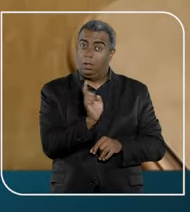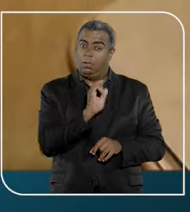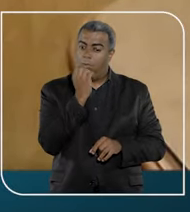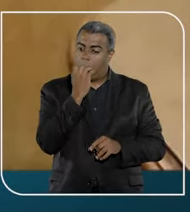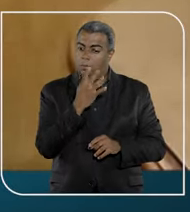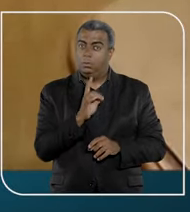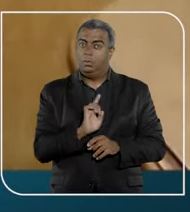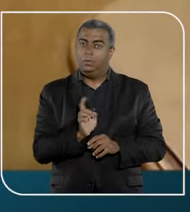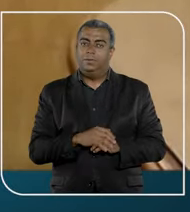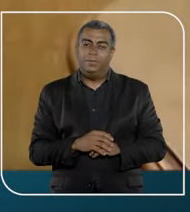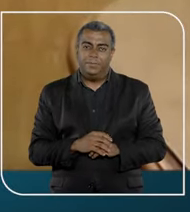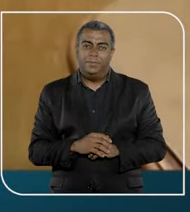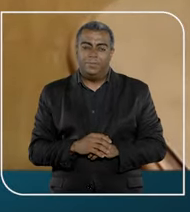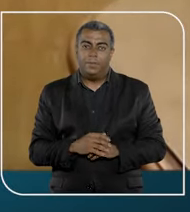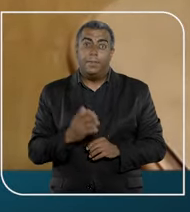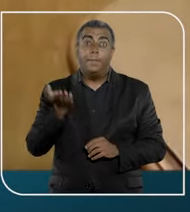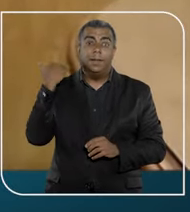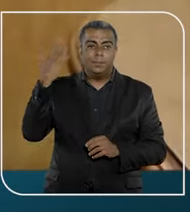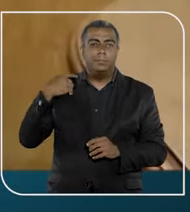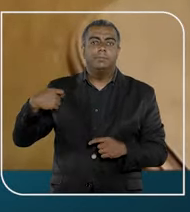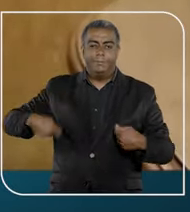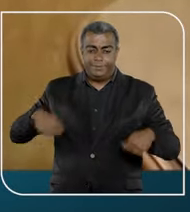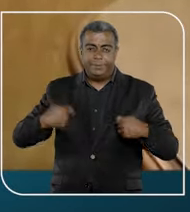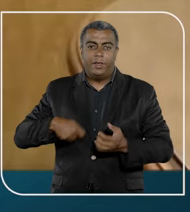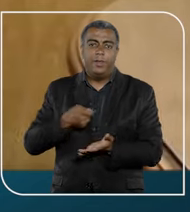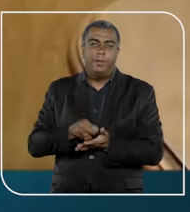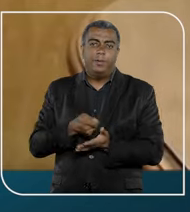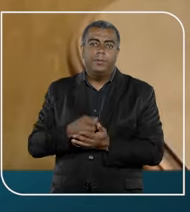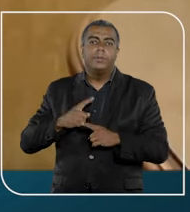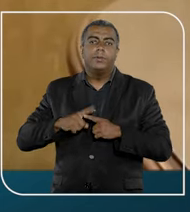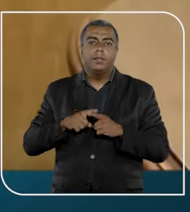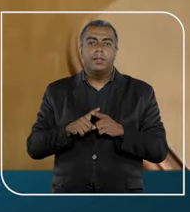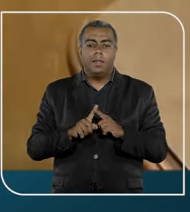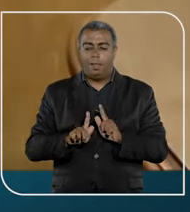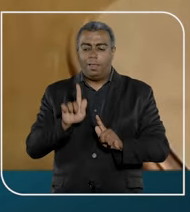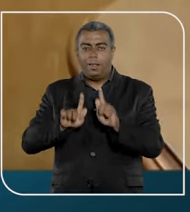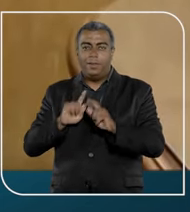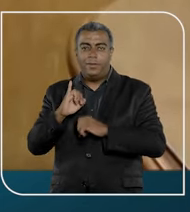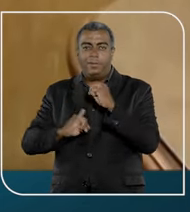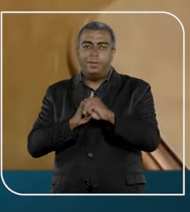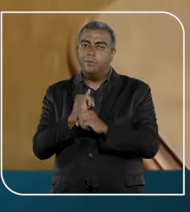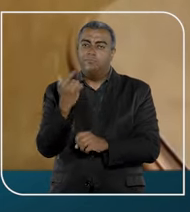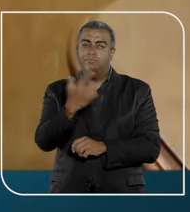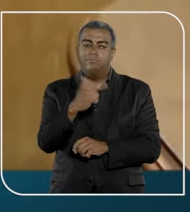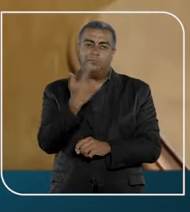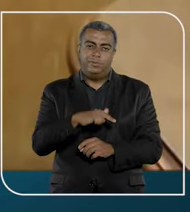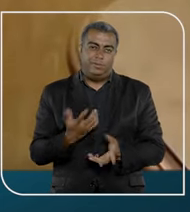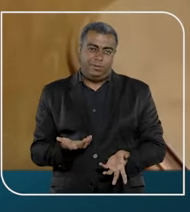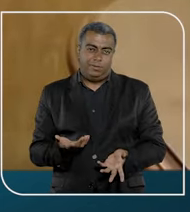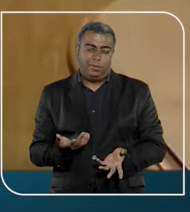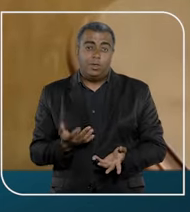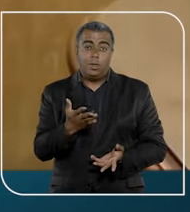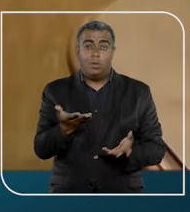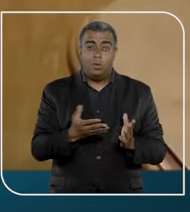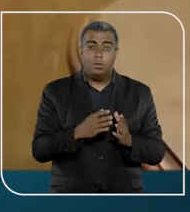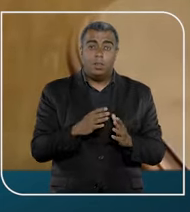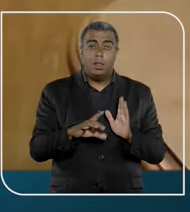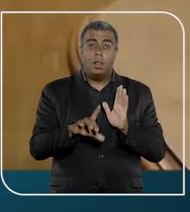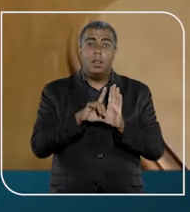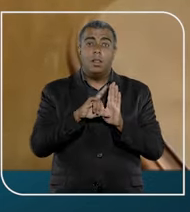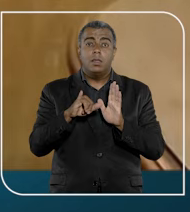Ainda bem que não, né? Antigamente precisava porque eu não tinha o leilão eletrônico. O código